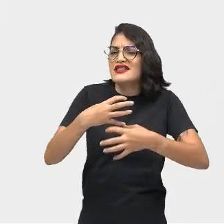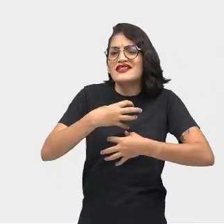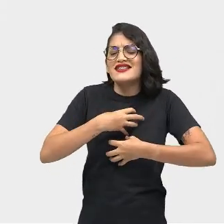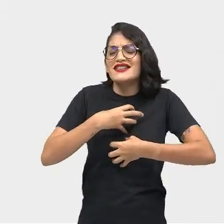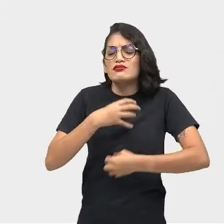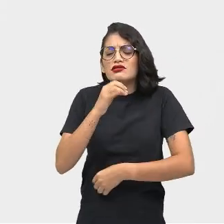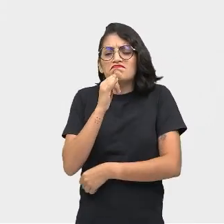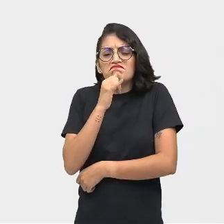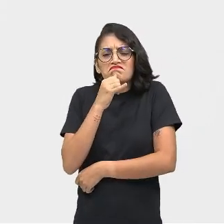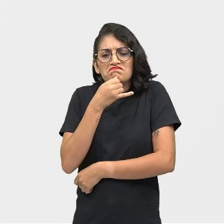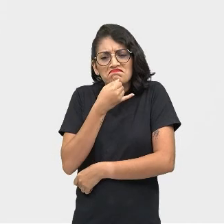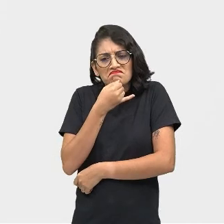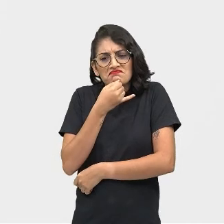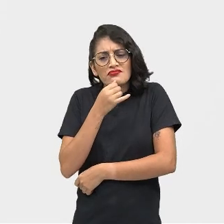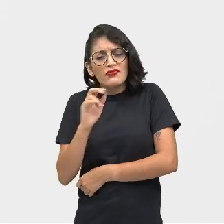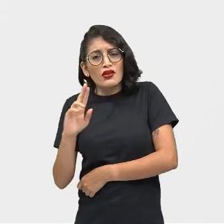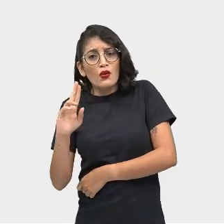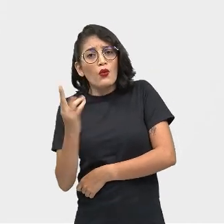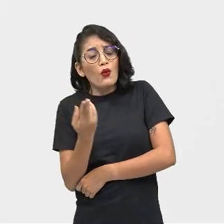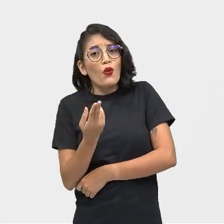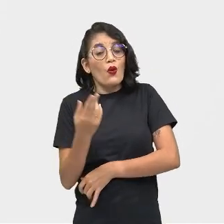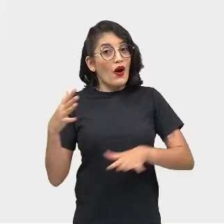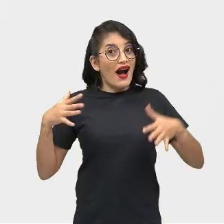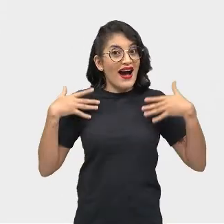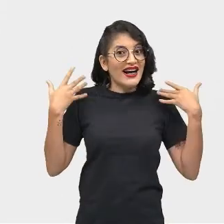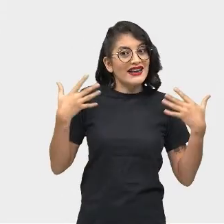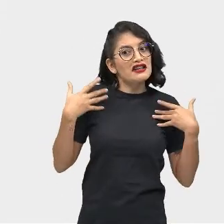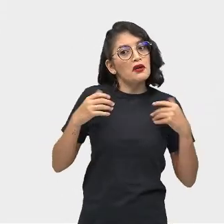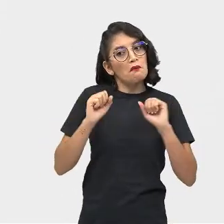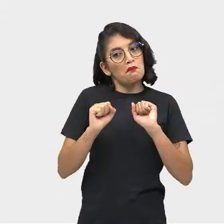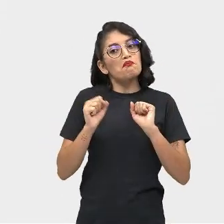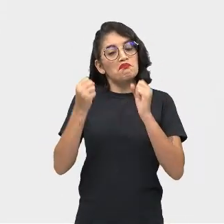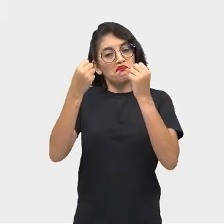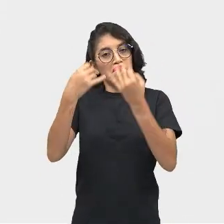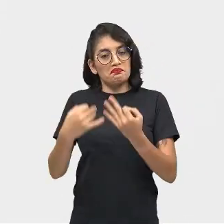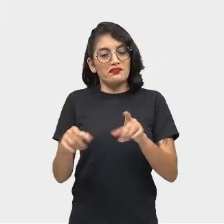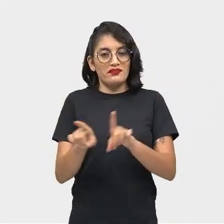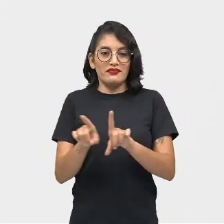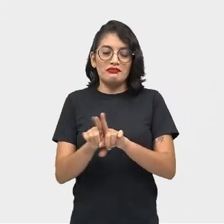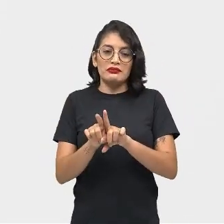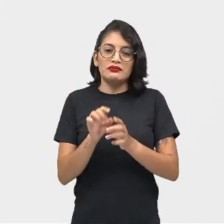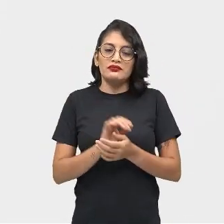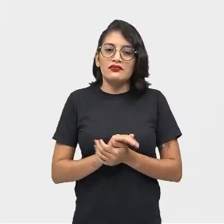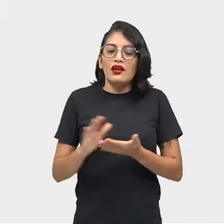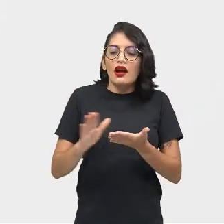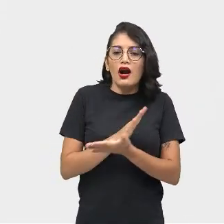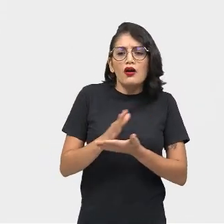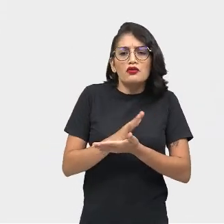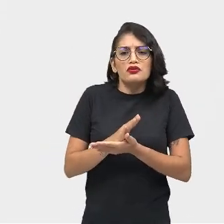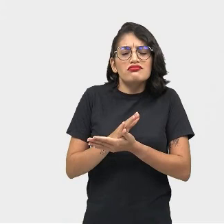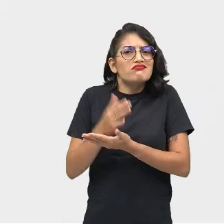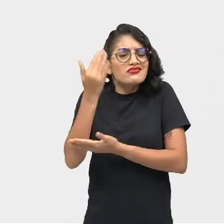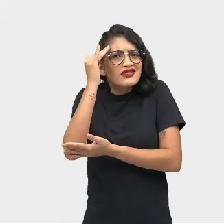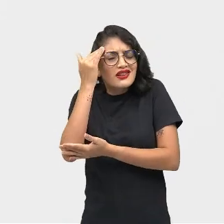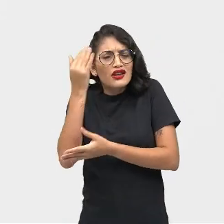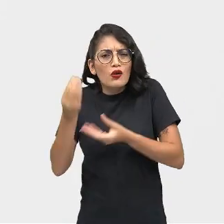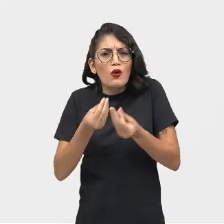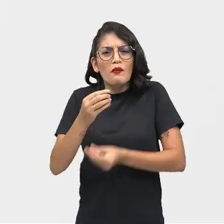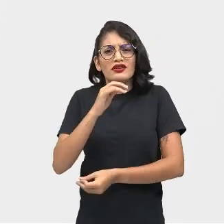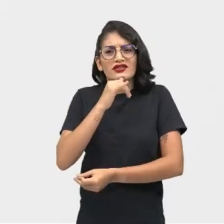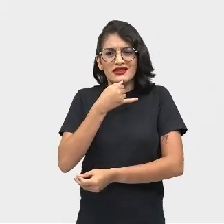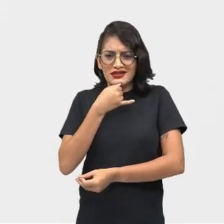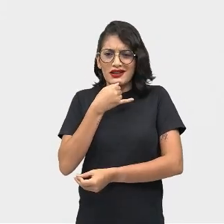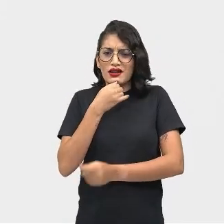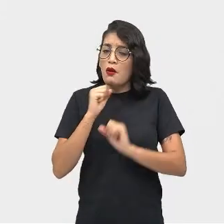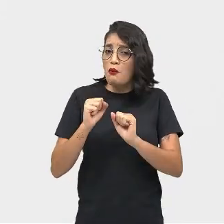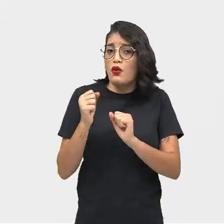de tristeza, ou não, é um sentimento de alegria, podemos dizer assim, tá bom? Porque alguns podem não entender como tristeza,